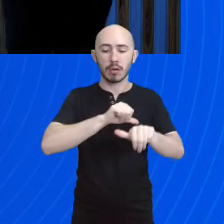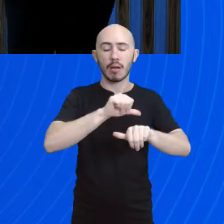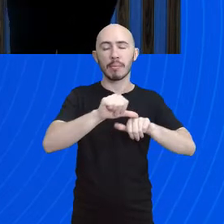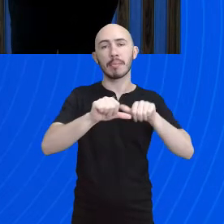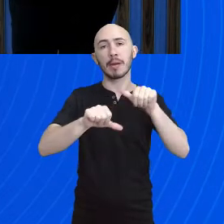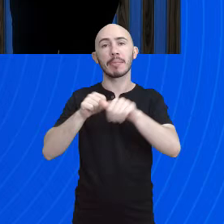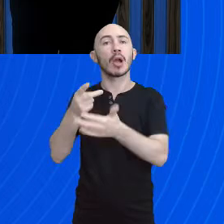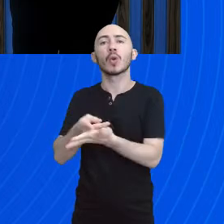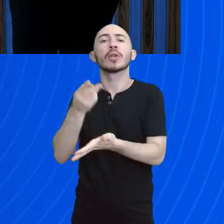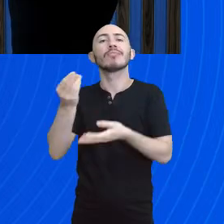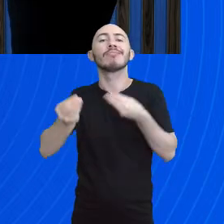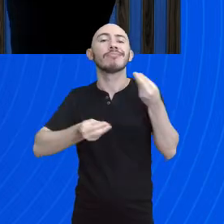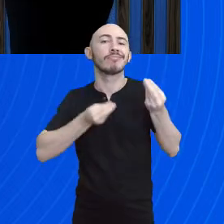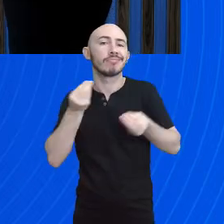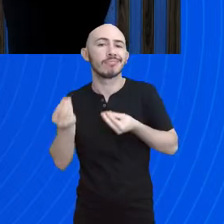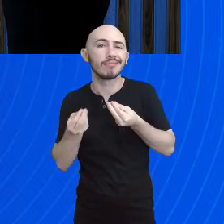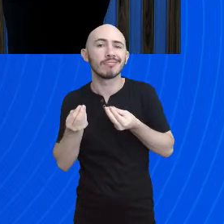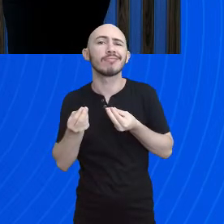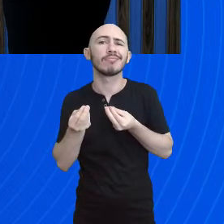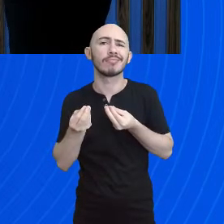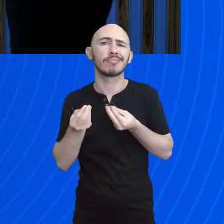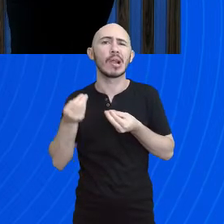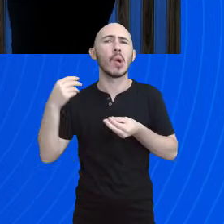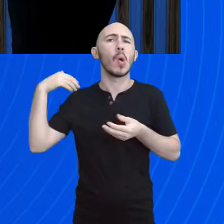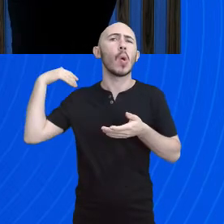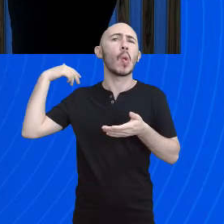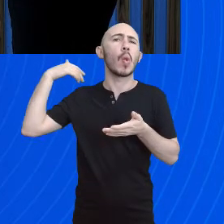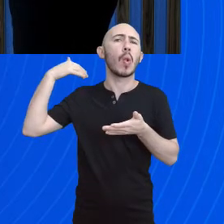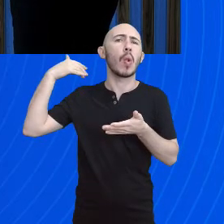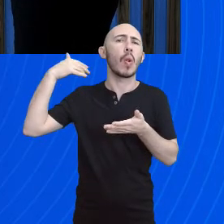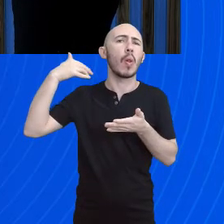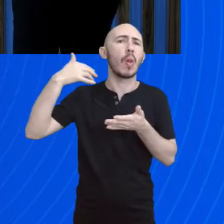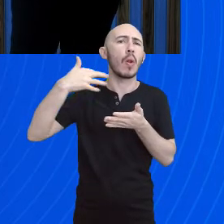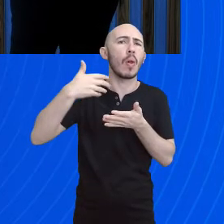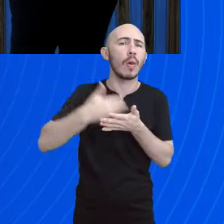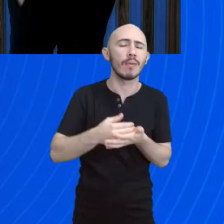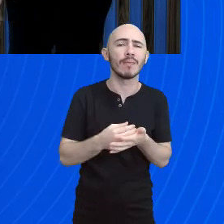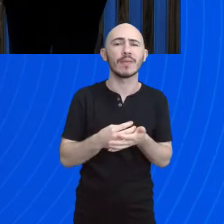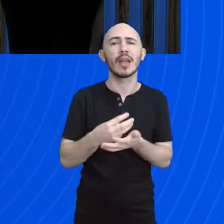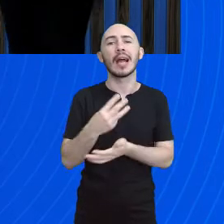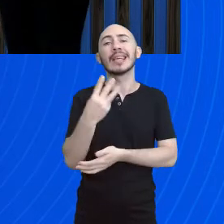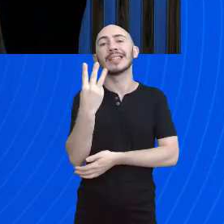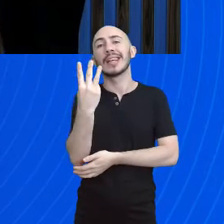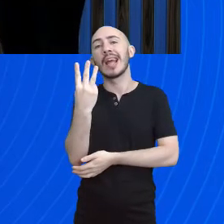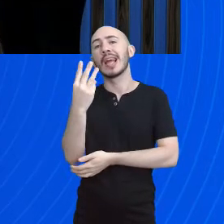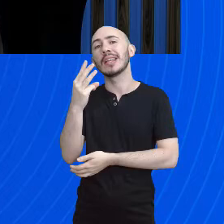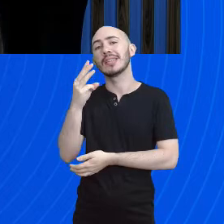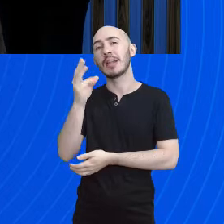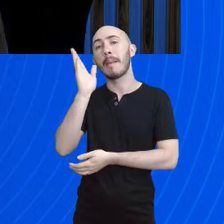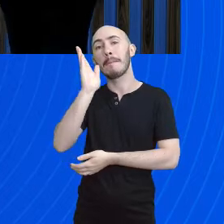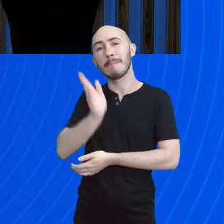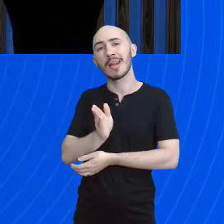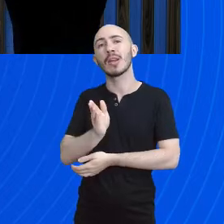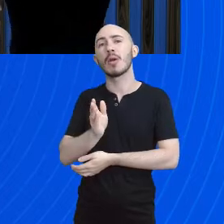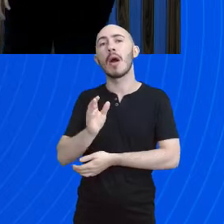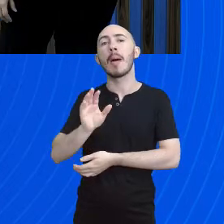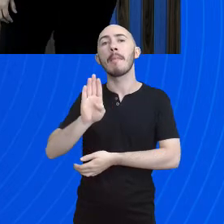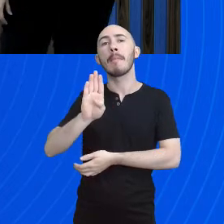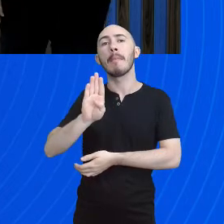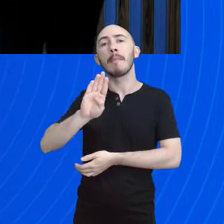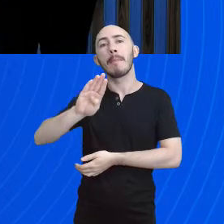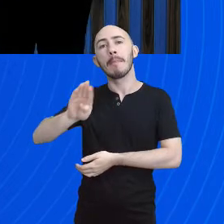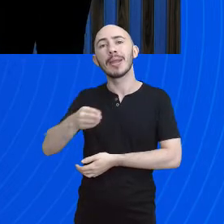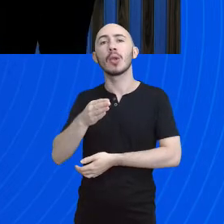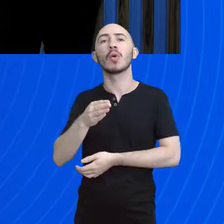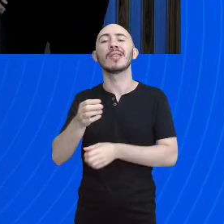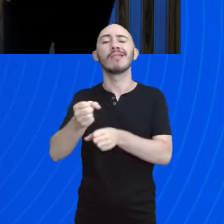vêm ocorrendo desde 3,5 bilhões de anos, né? Até agora isso